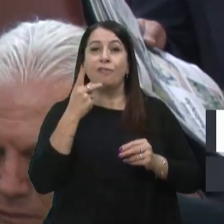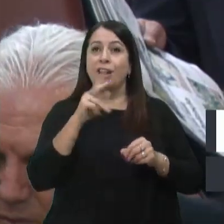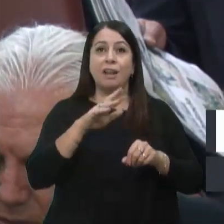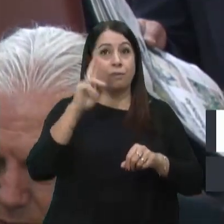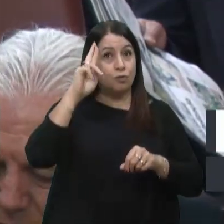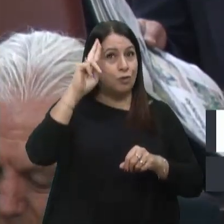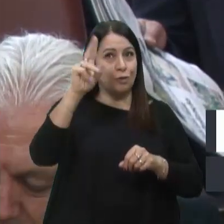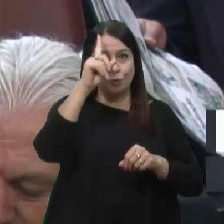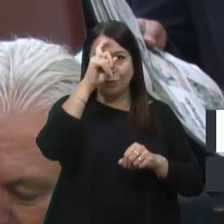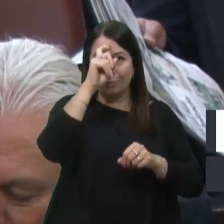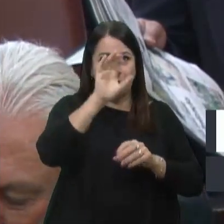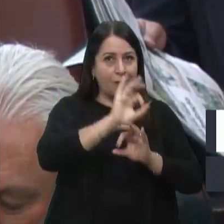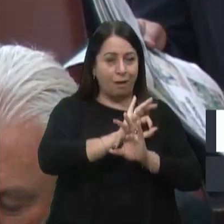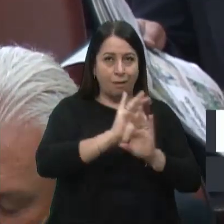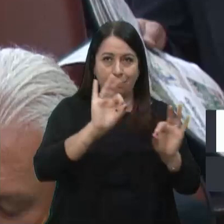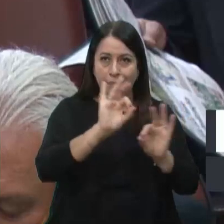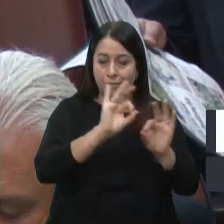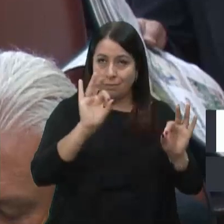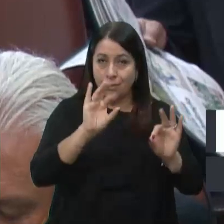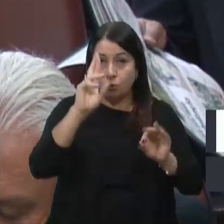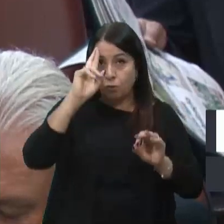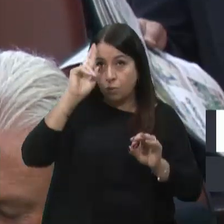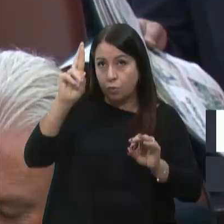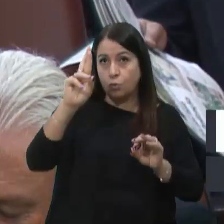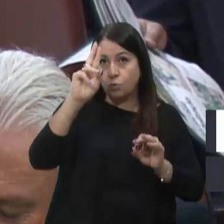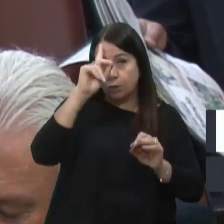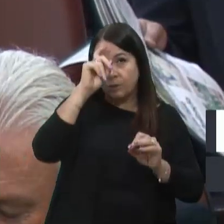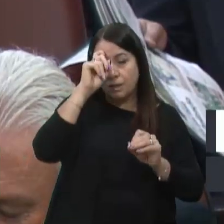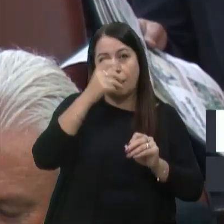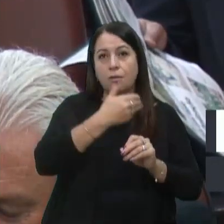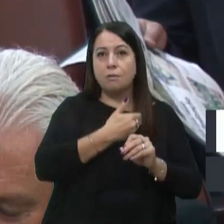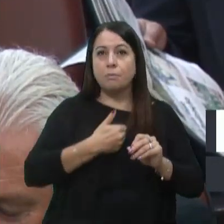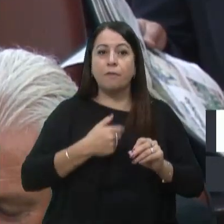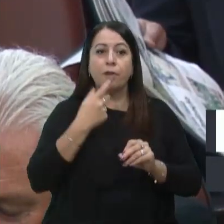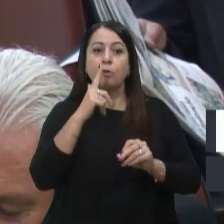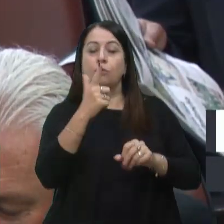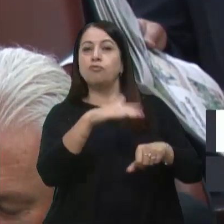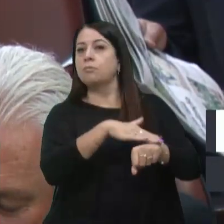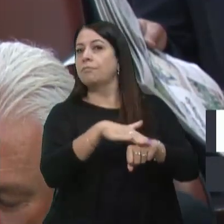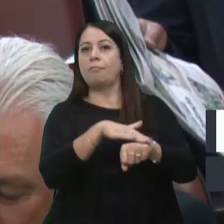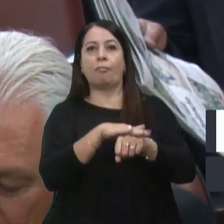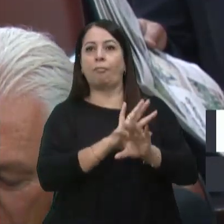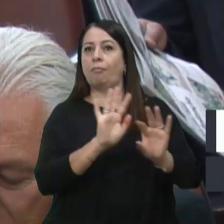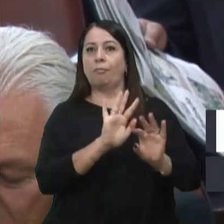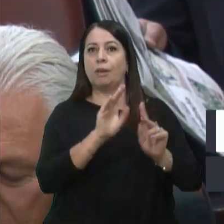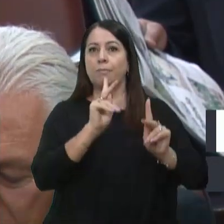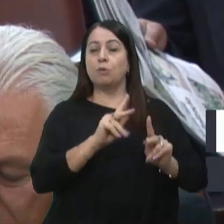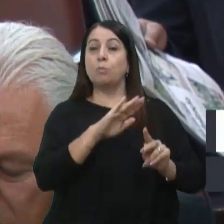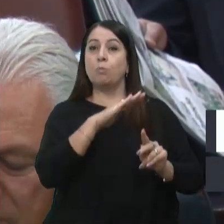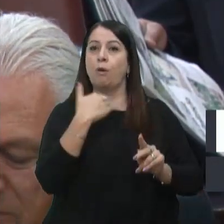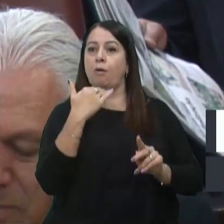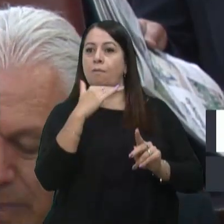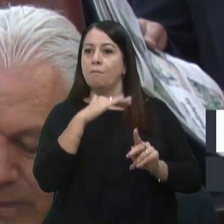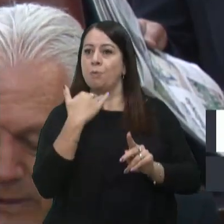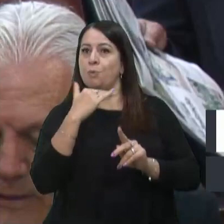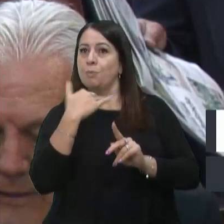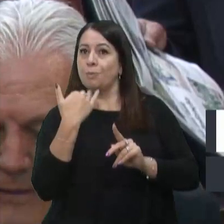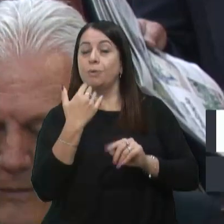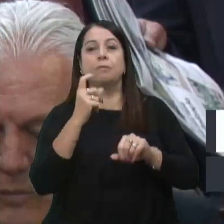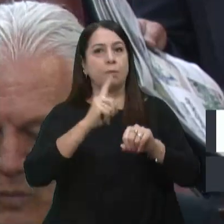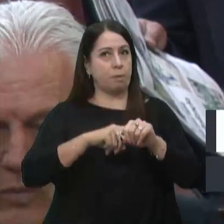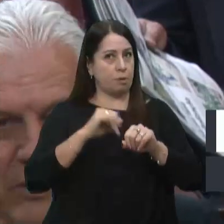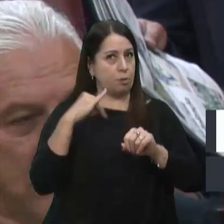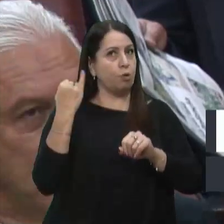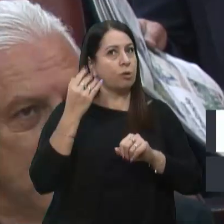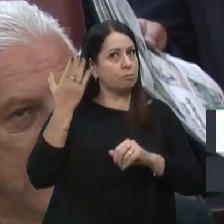diretores de hospitais de todos os hospitais era público dizer que não tinha diálogo e as pessoas morrendo então foi um momento